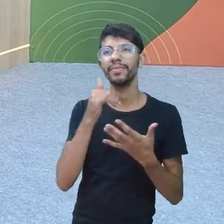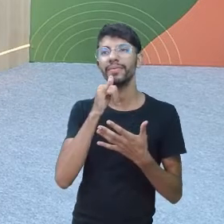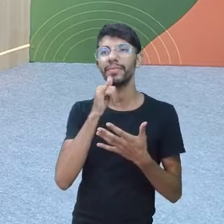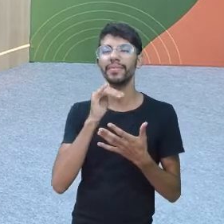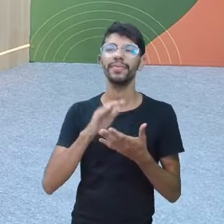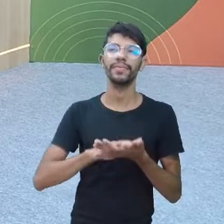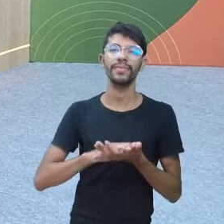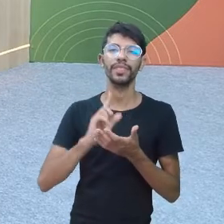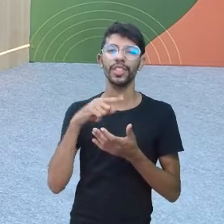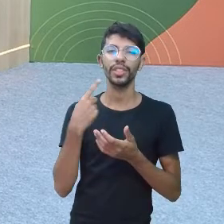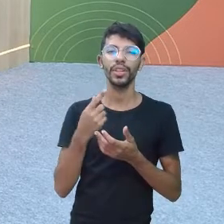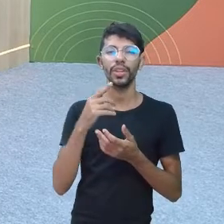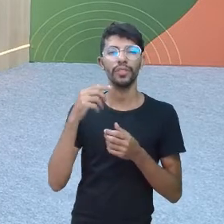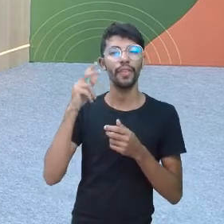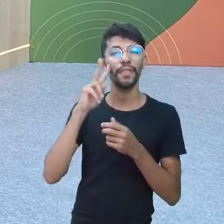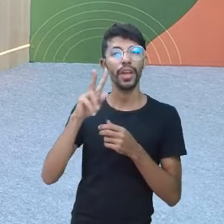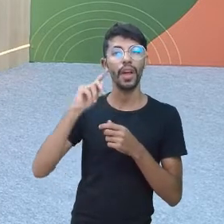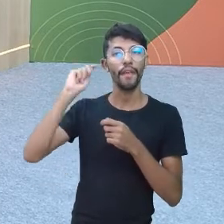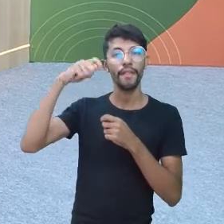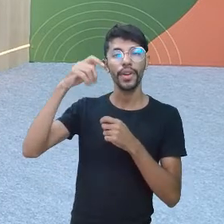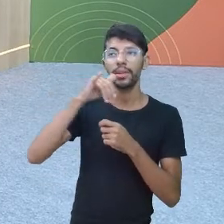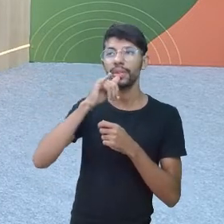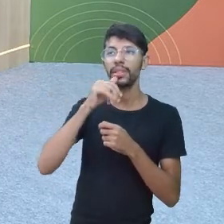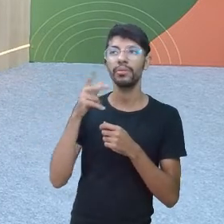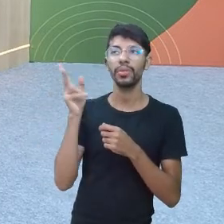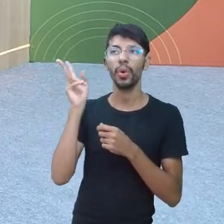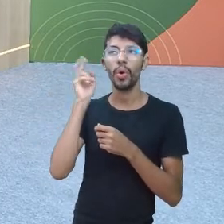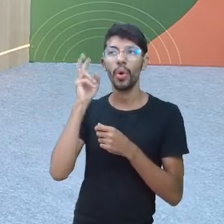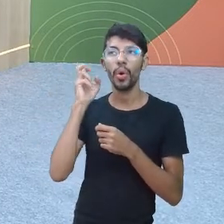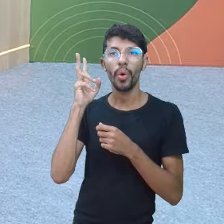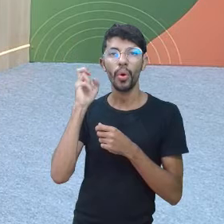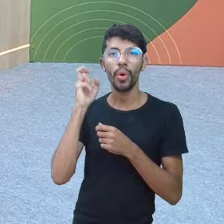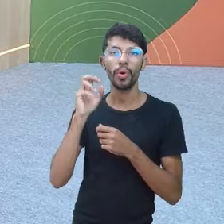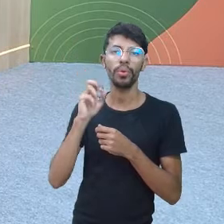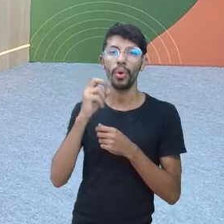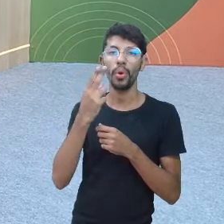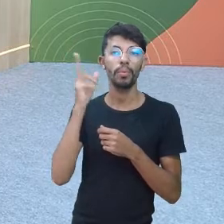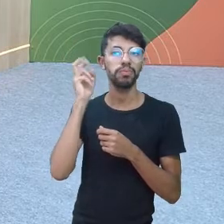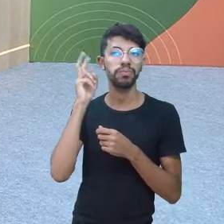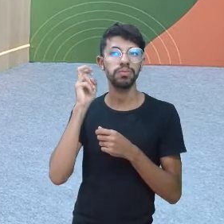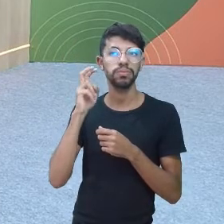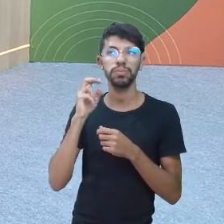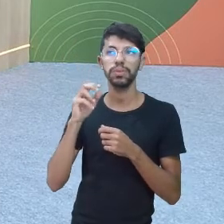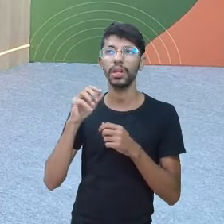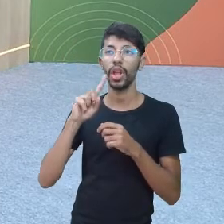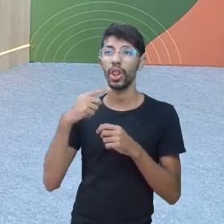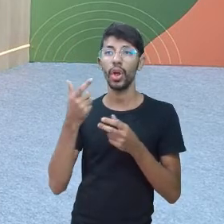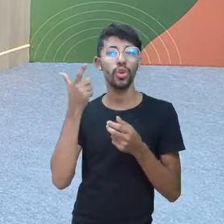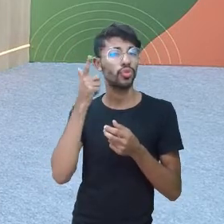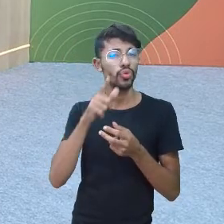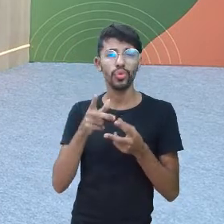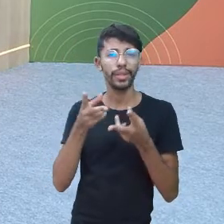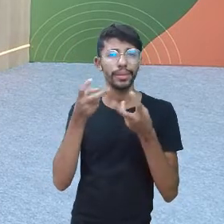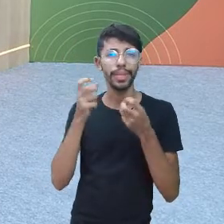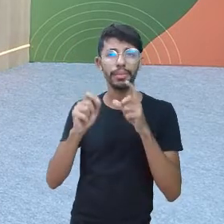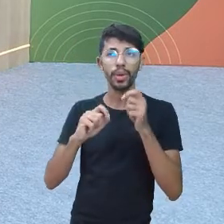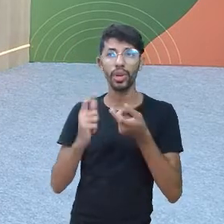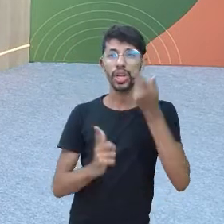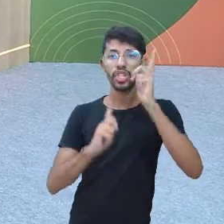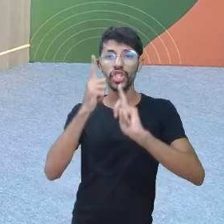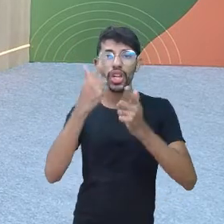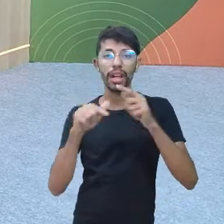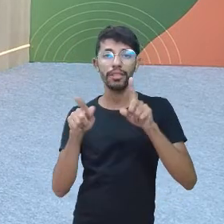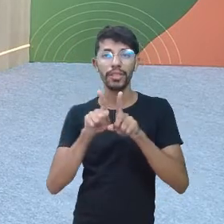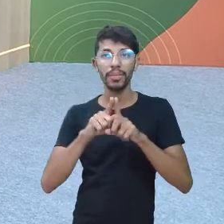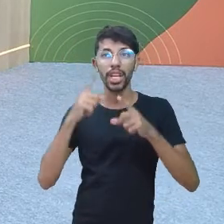a gente está escutando uma entrevista num podcast, por exemplo, ou é só áudio, a gente não consegue perceber o gestual, as expressões, a mudança